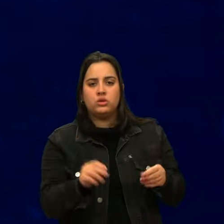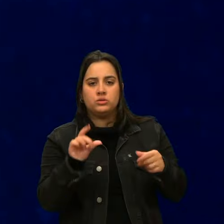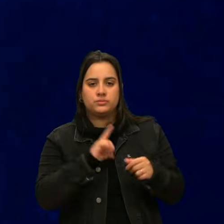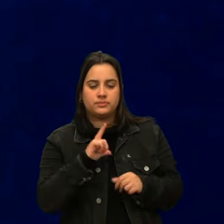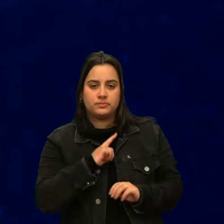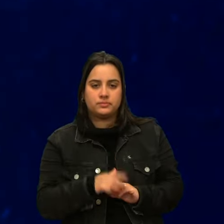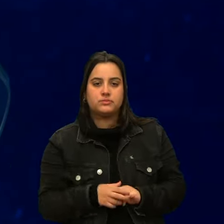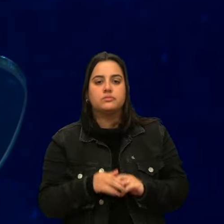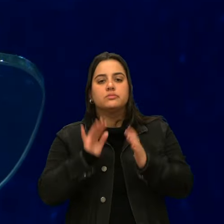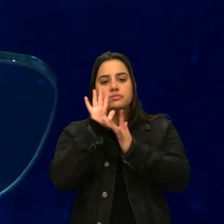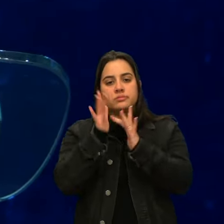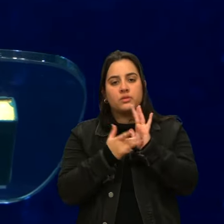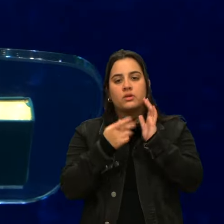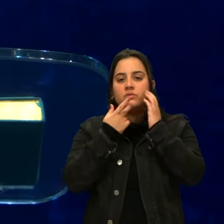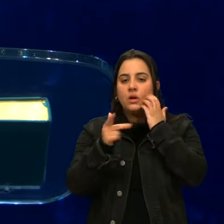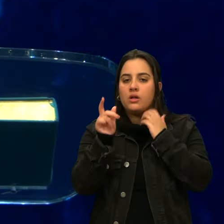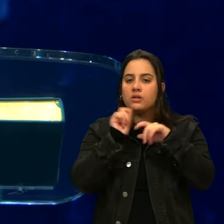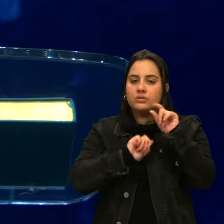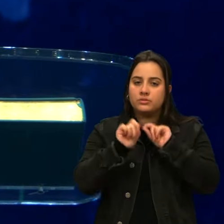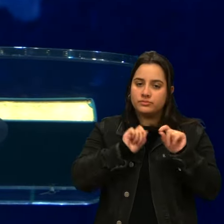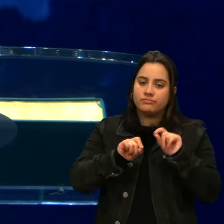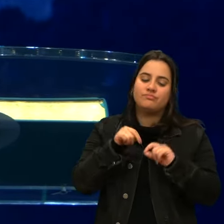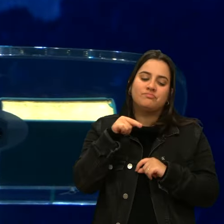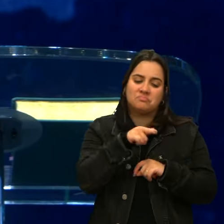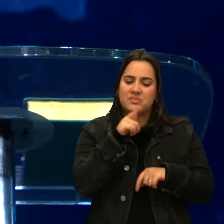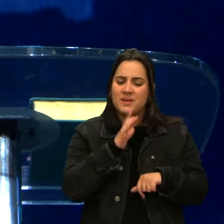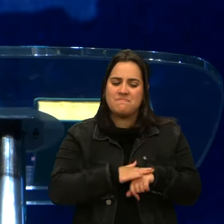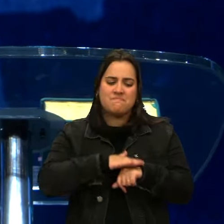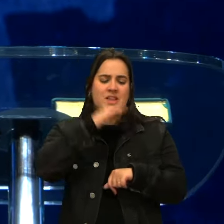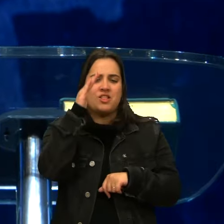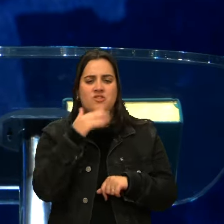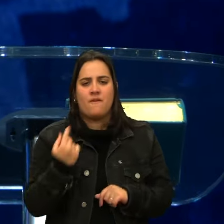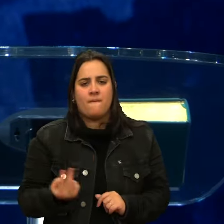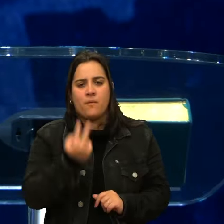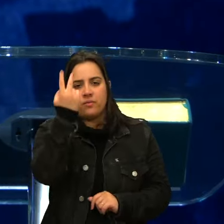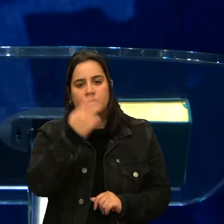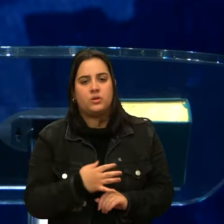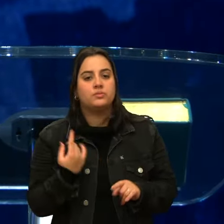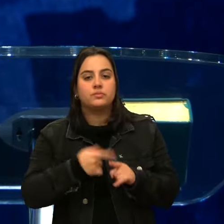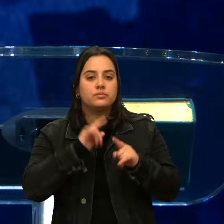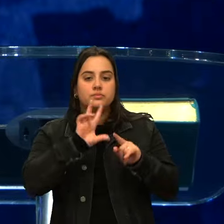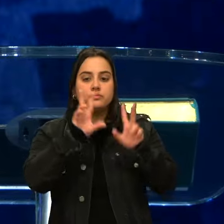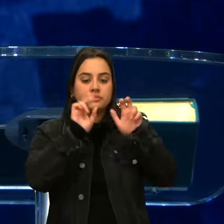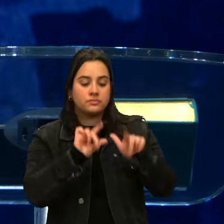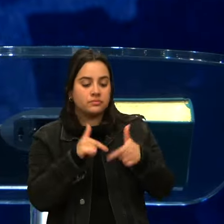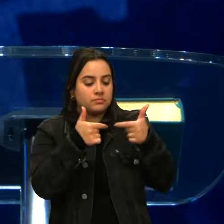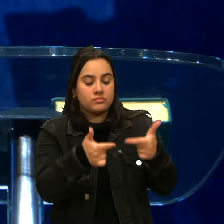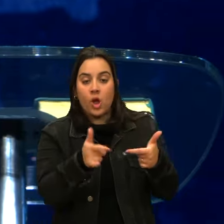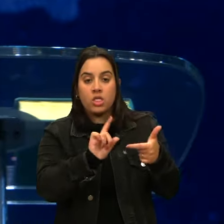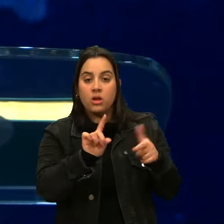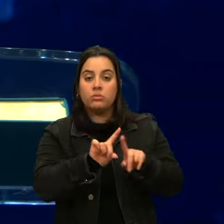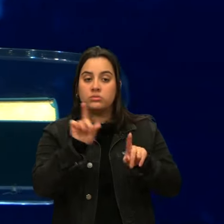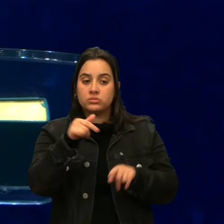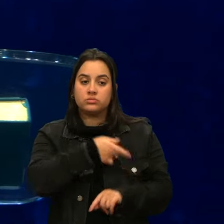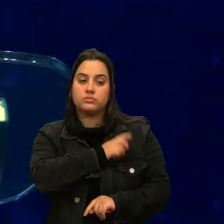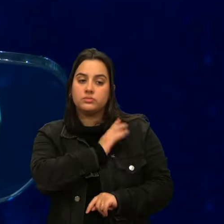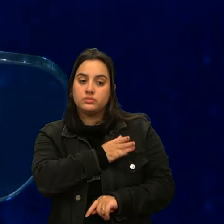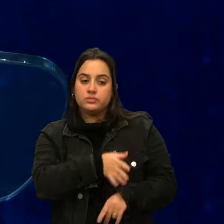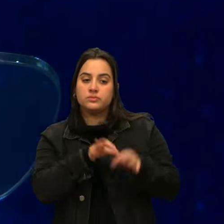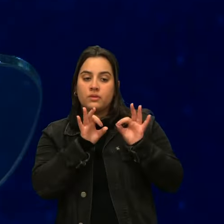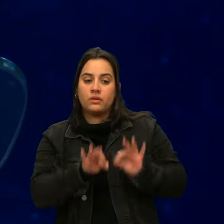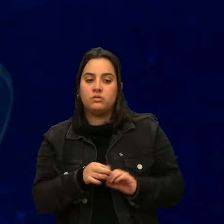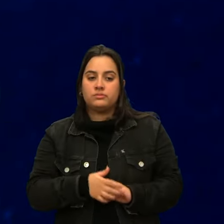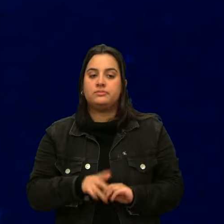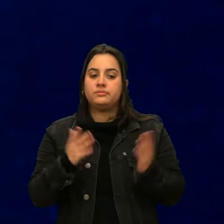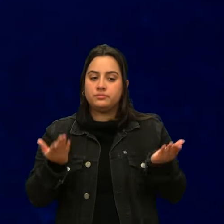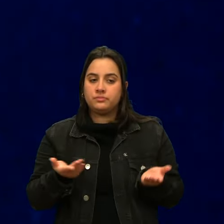Jesus fala que essa foi a oferta de maior valor, porque não era sobre a ação, mas era sobre o coração dela, sobre um